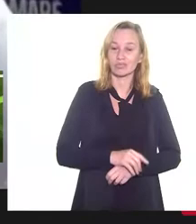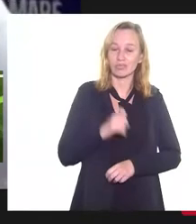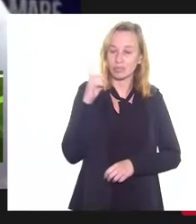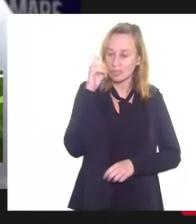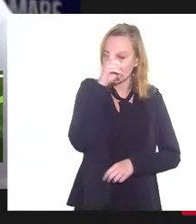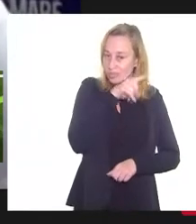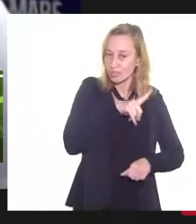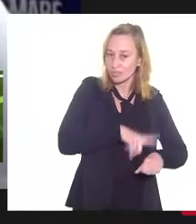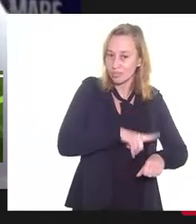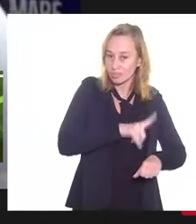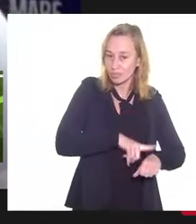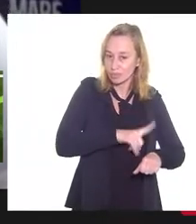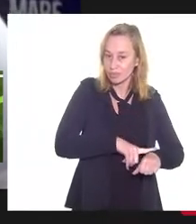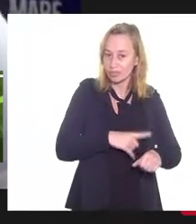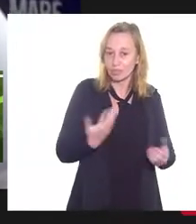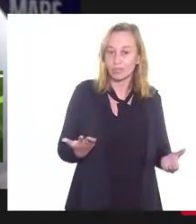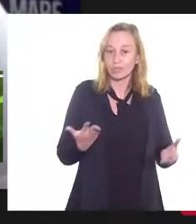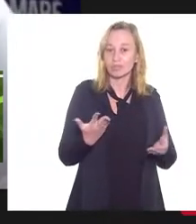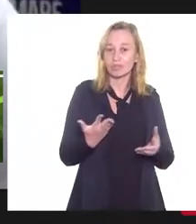acirramento de processos de